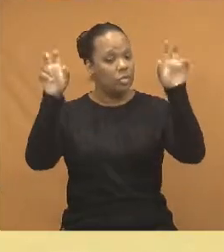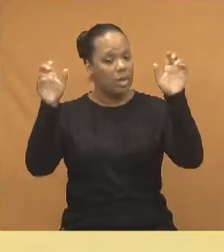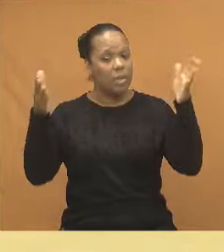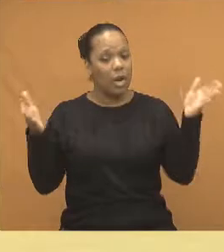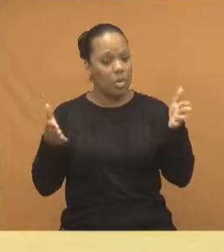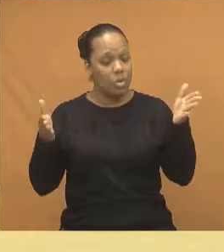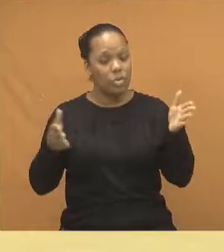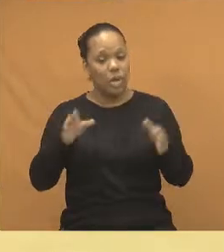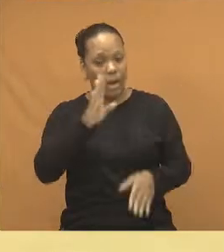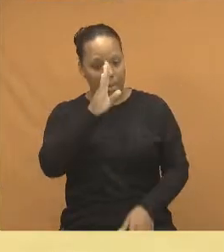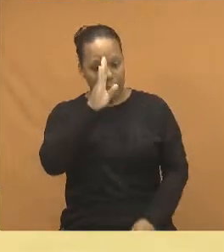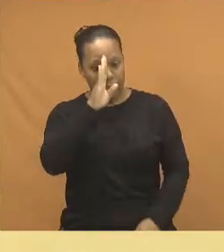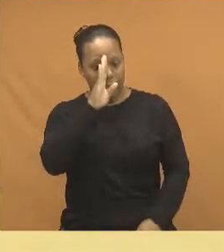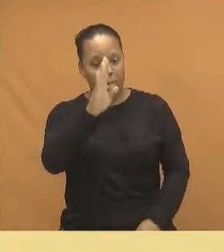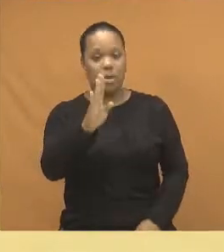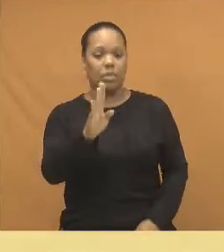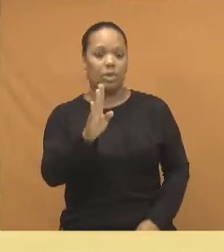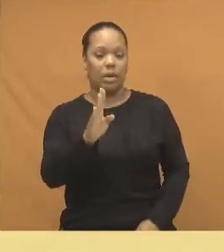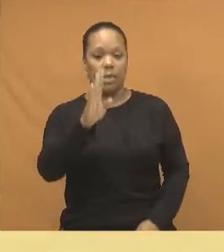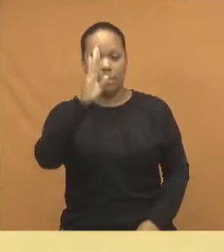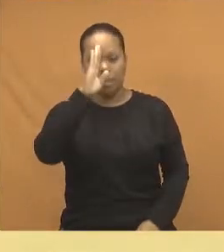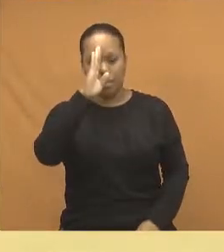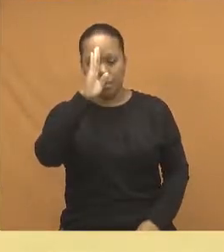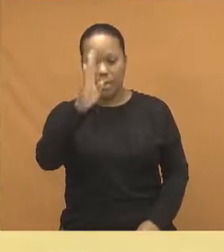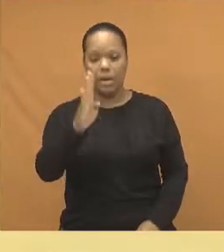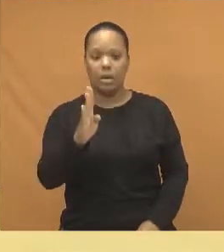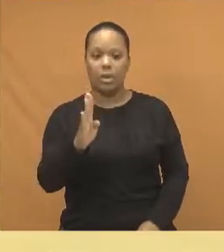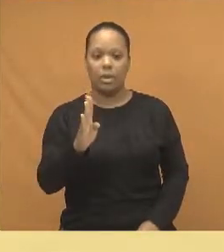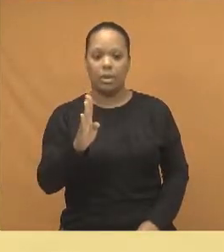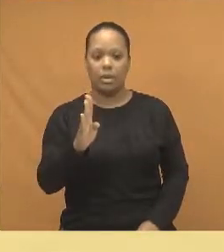a preferência pro